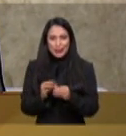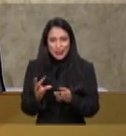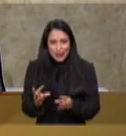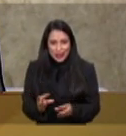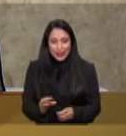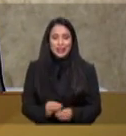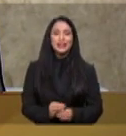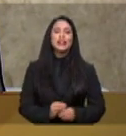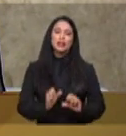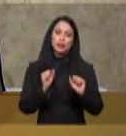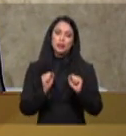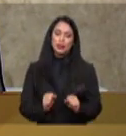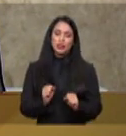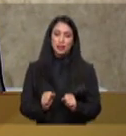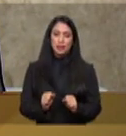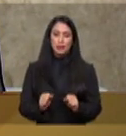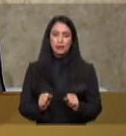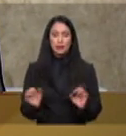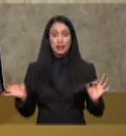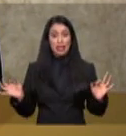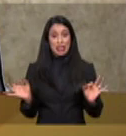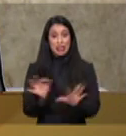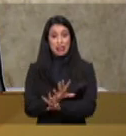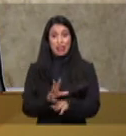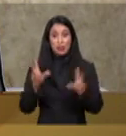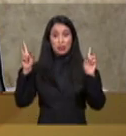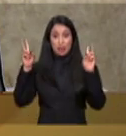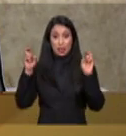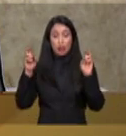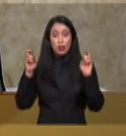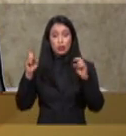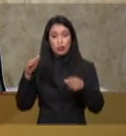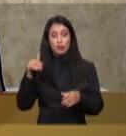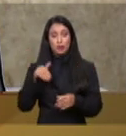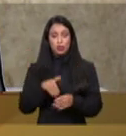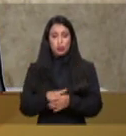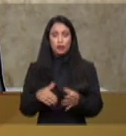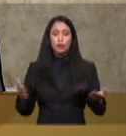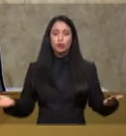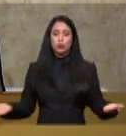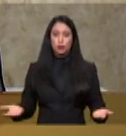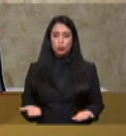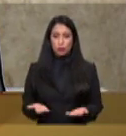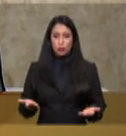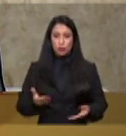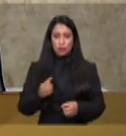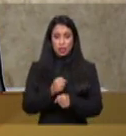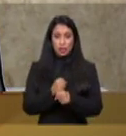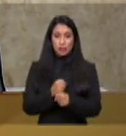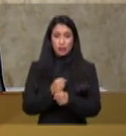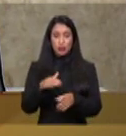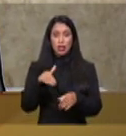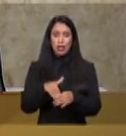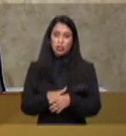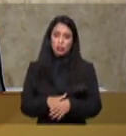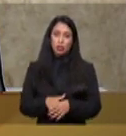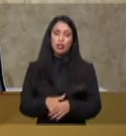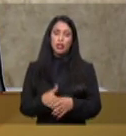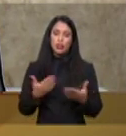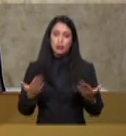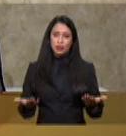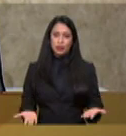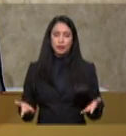que nós pudéssemos concluir um tema tão instigante exatamente no ano eleitoral, assim como